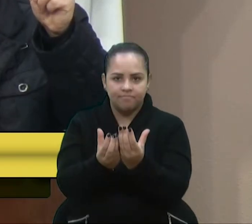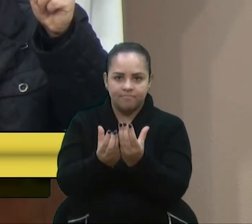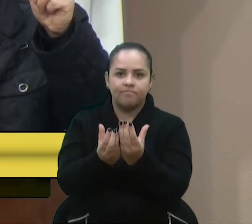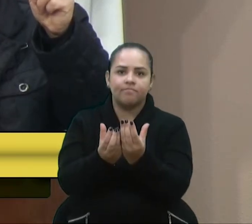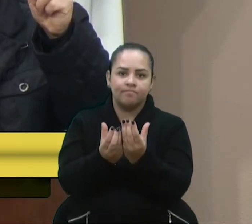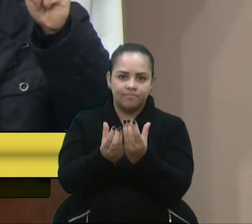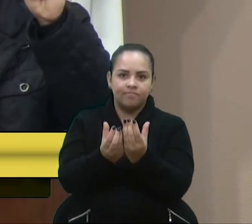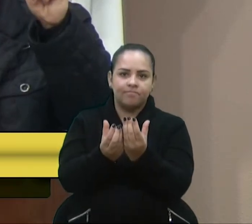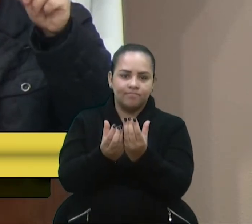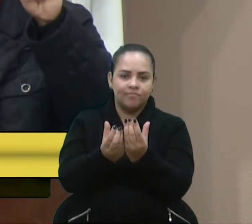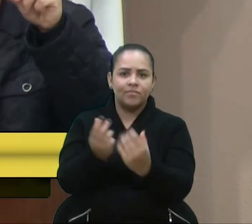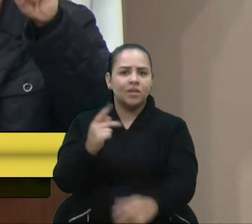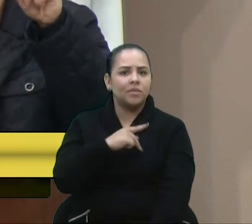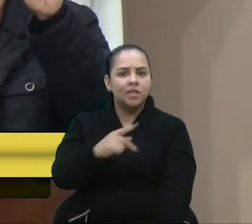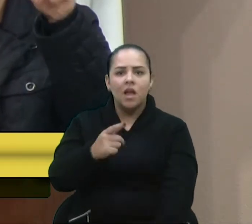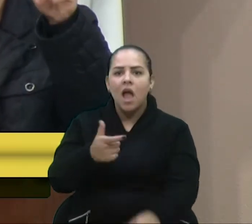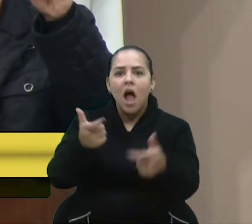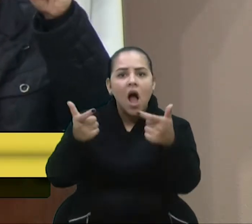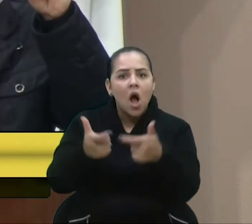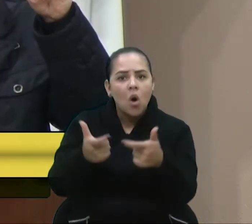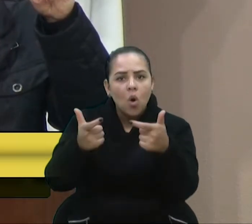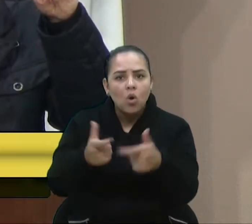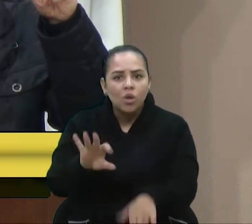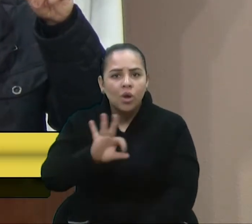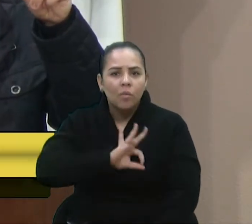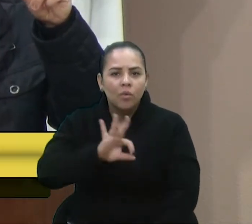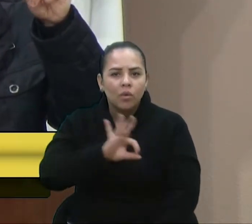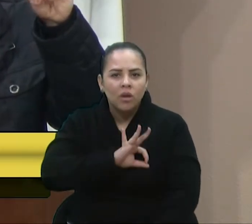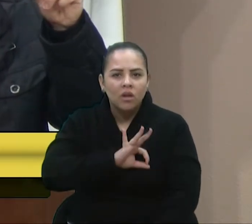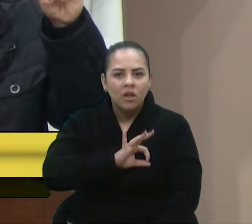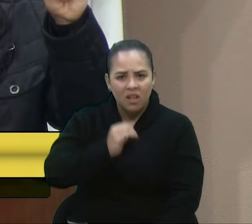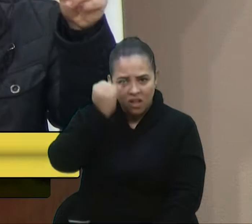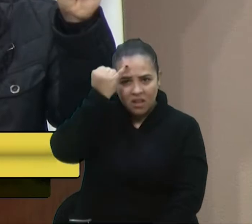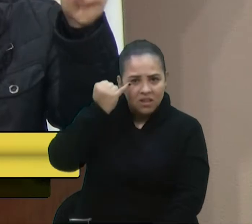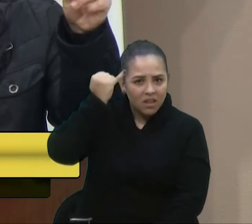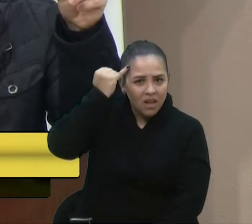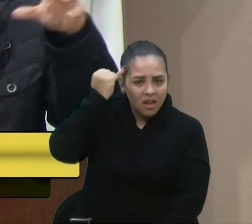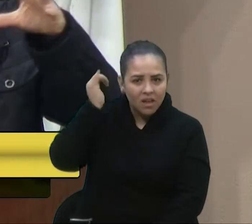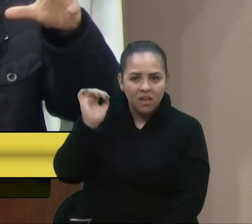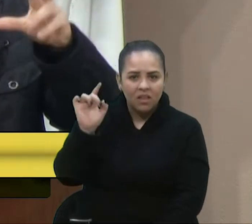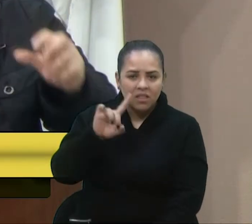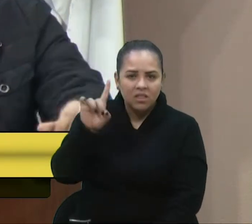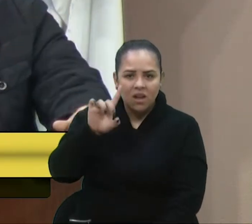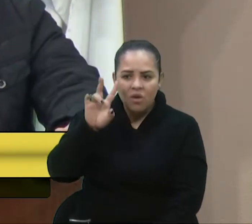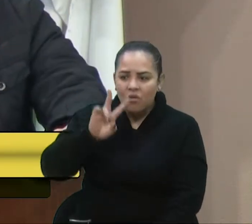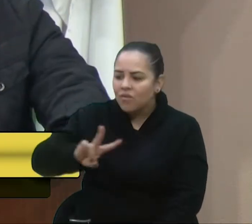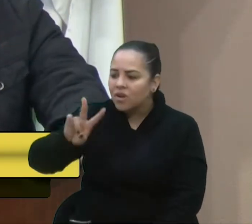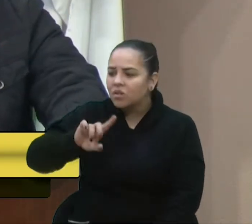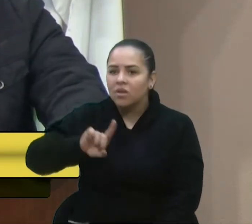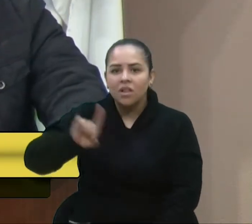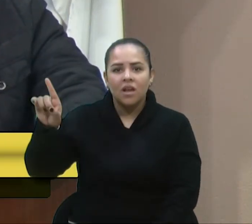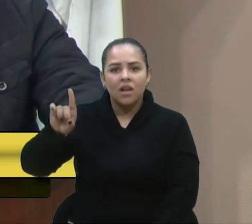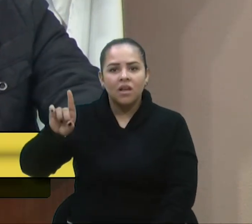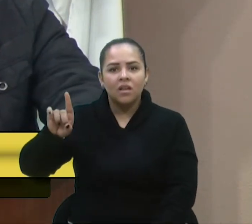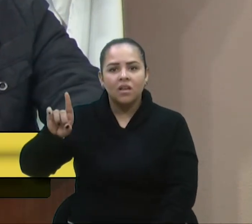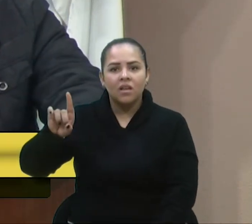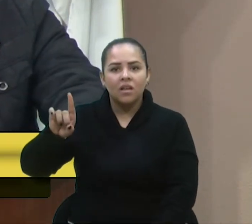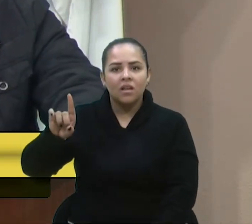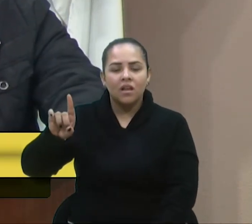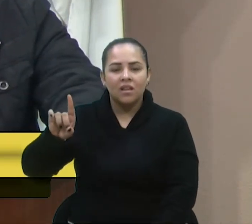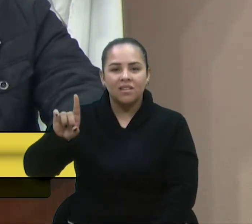Presidente, aonde estava a Guarda Municipal, D'Ambrós, que não estava vendo lá na Zona Norte um roubo de um